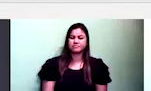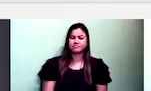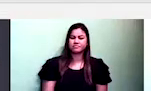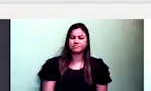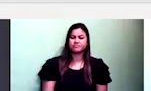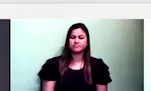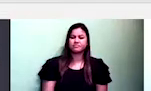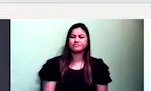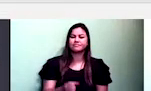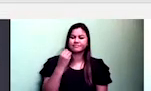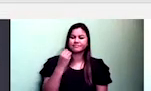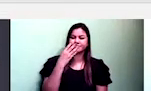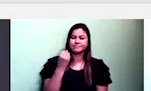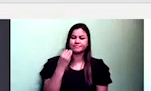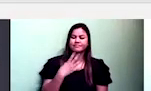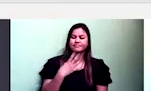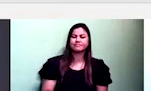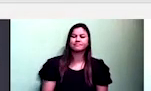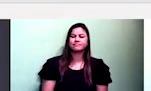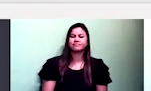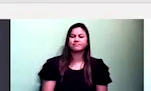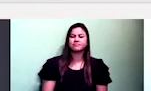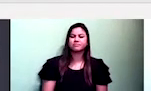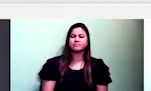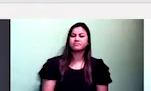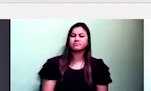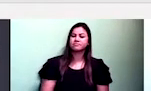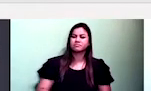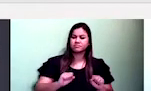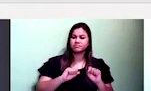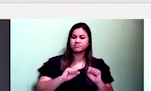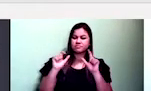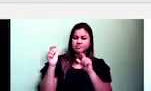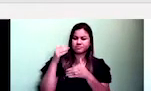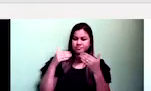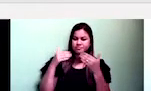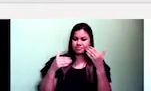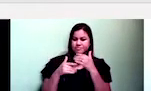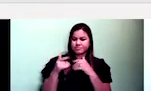Muito bom. Vocês estão vendo aí?